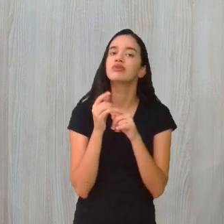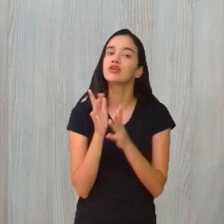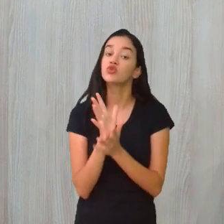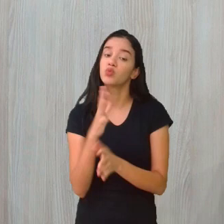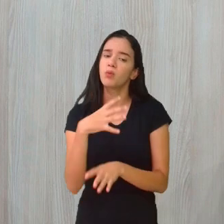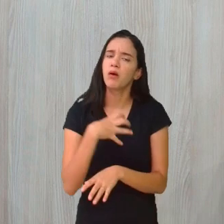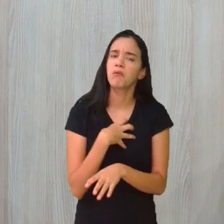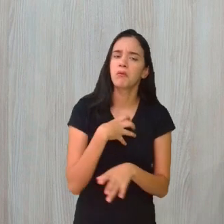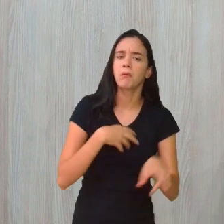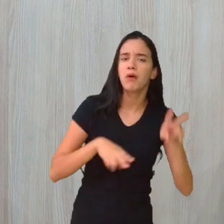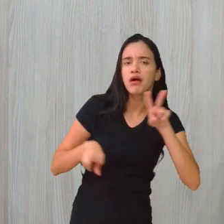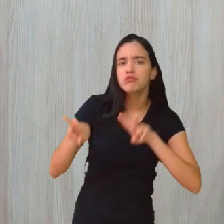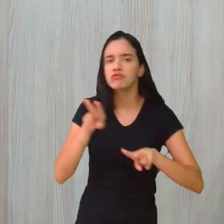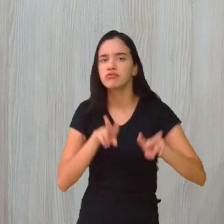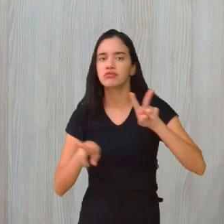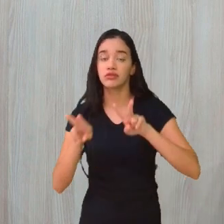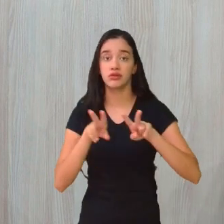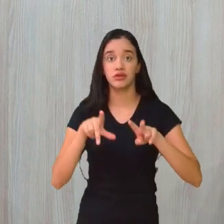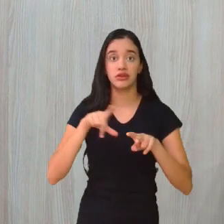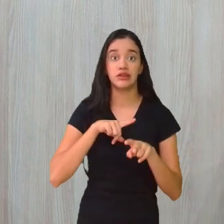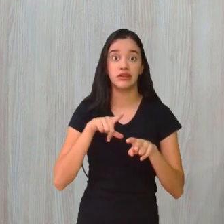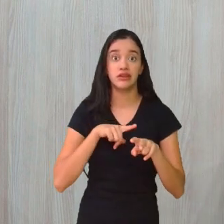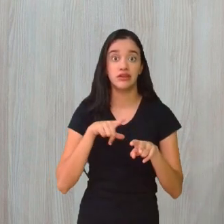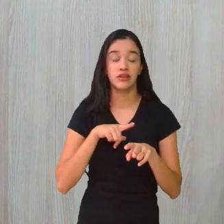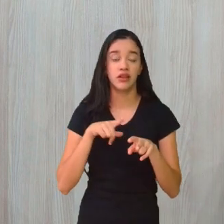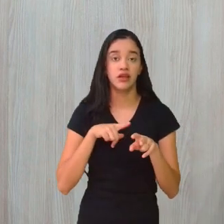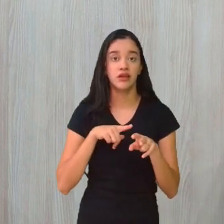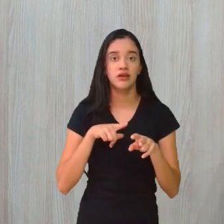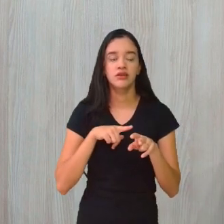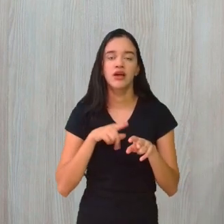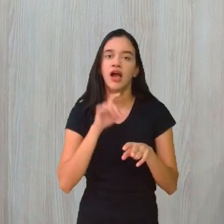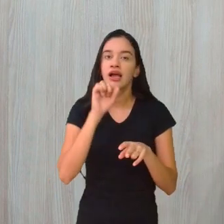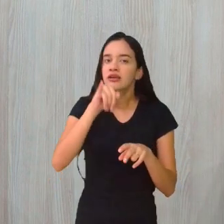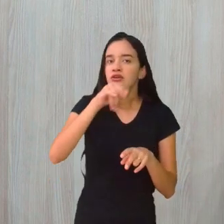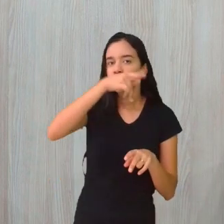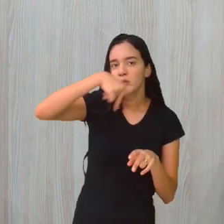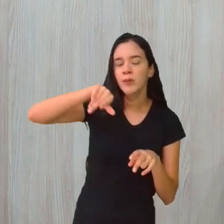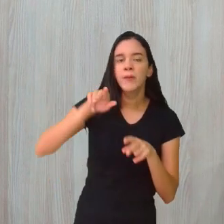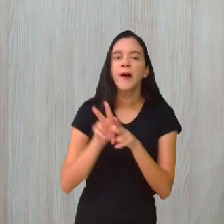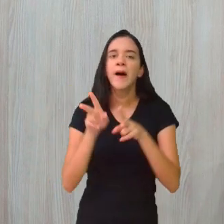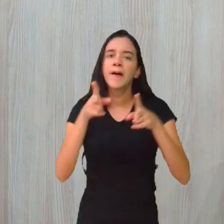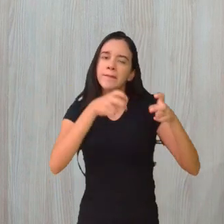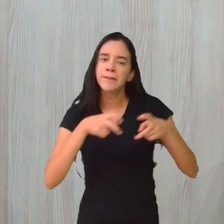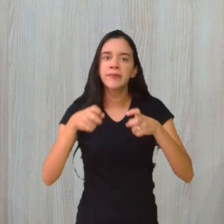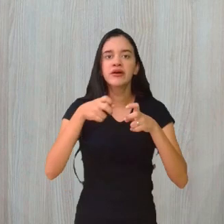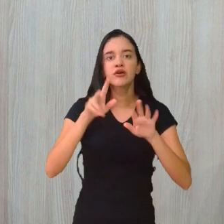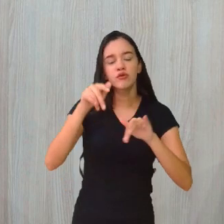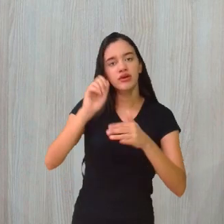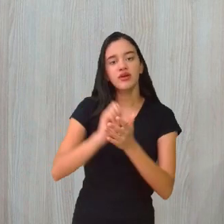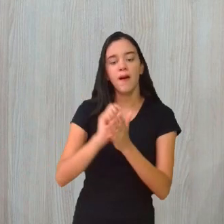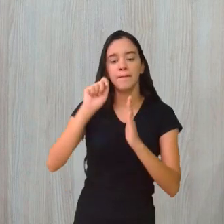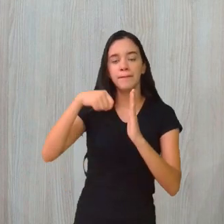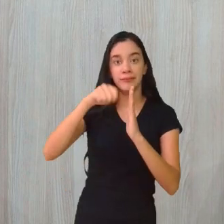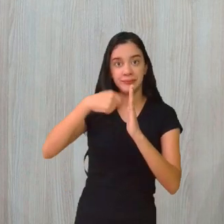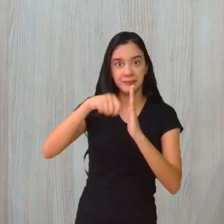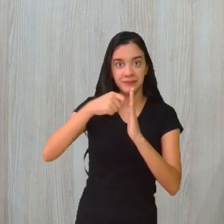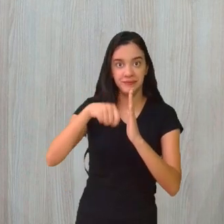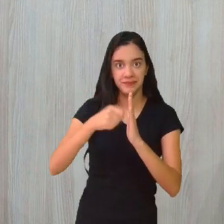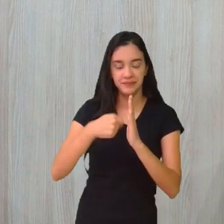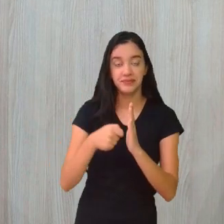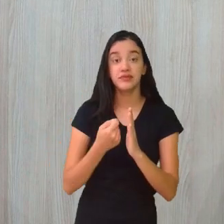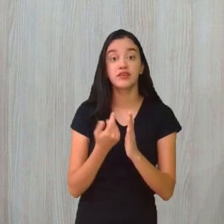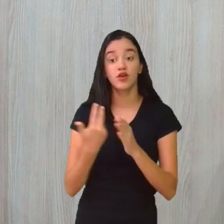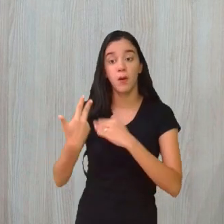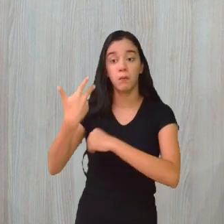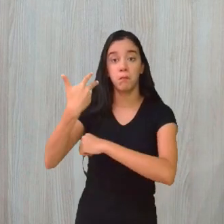visual, o que a gente tem nas situações discursivas. Se vocês perceberem, se vocês se gravarem falando, contando alguma coisa, vocês